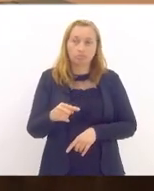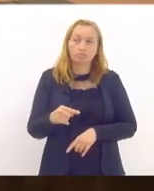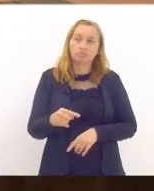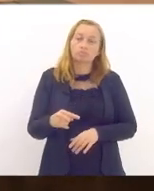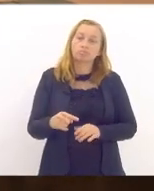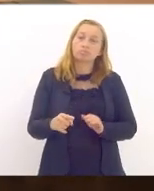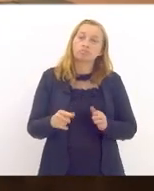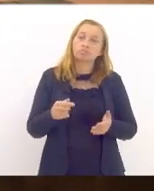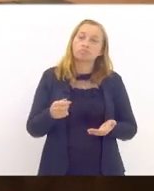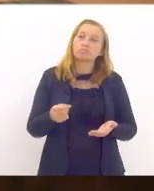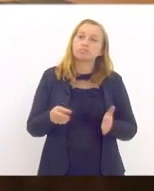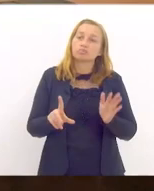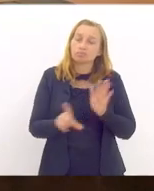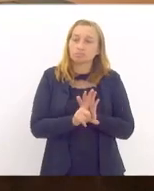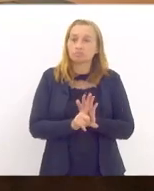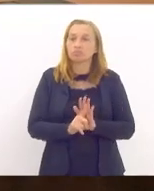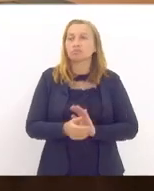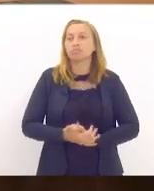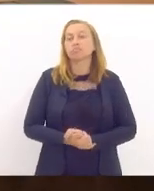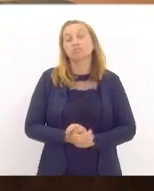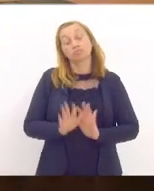a regra do jogo